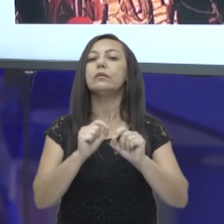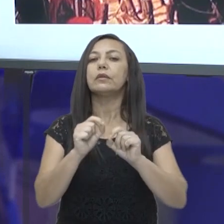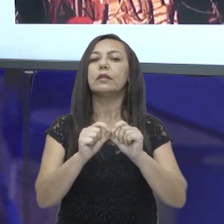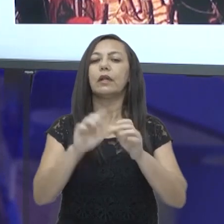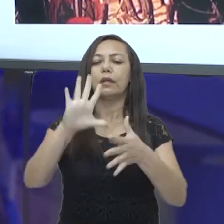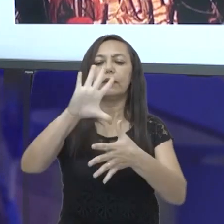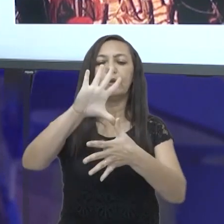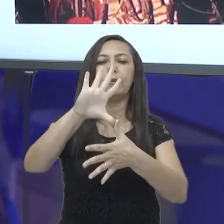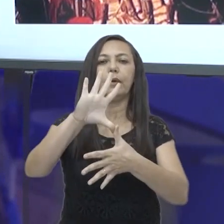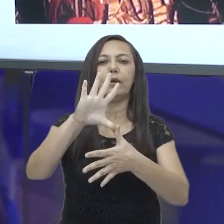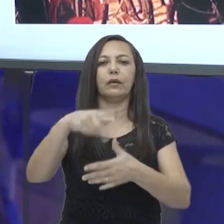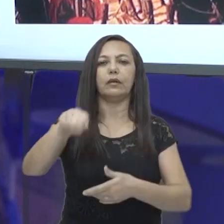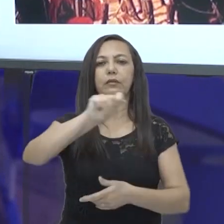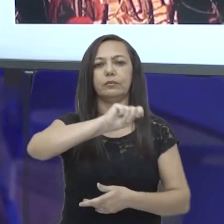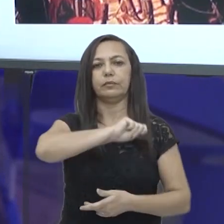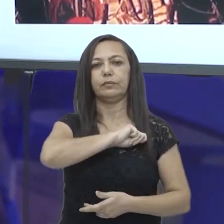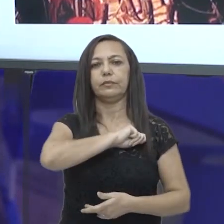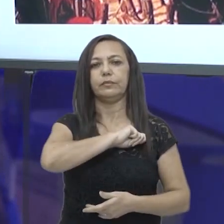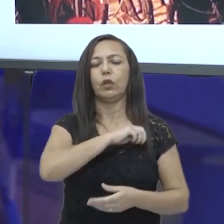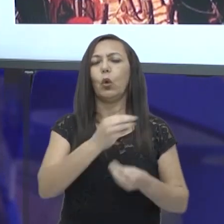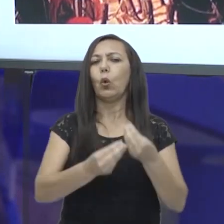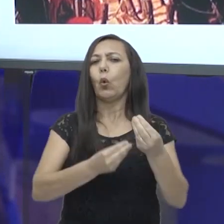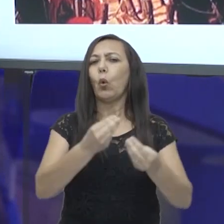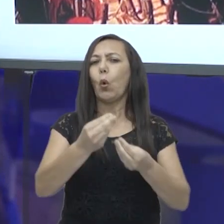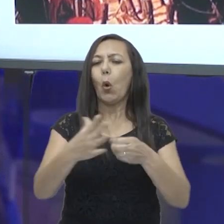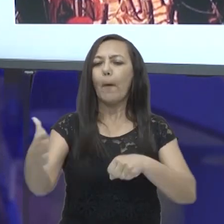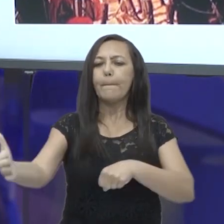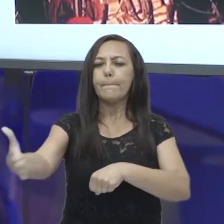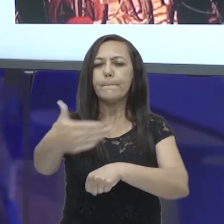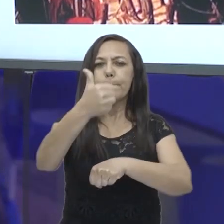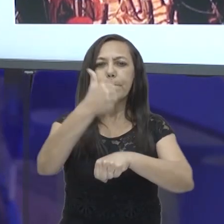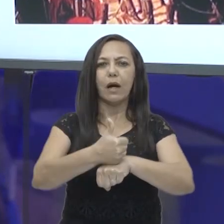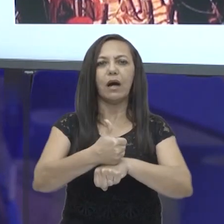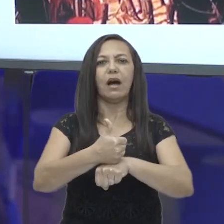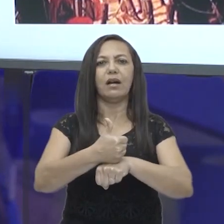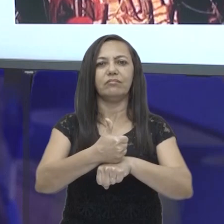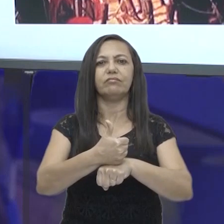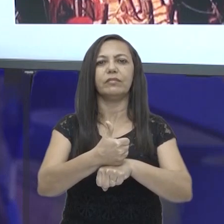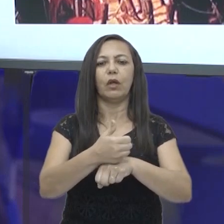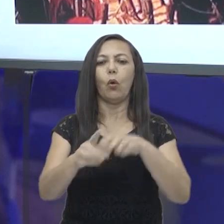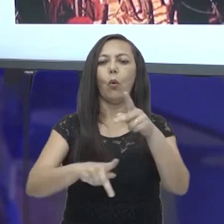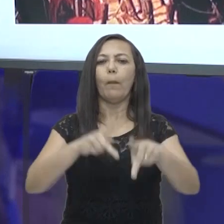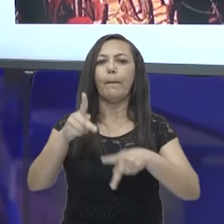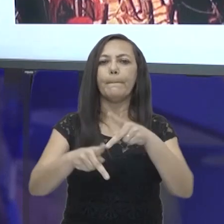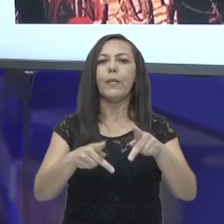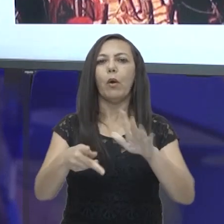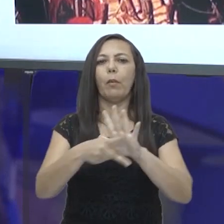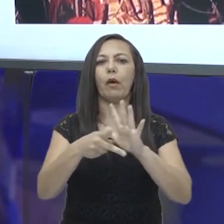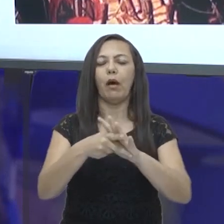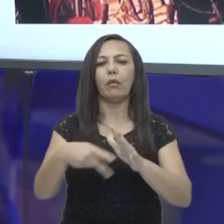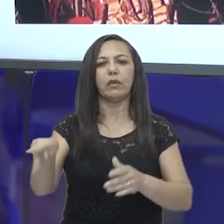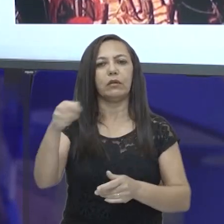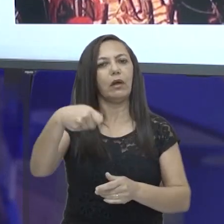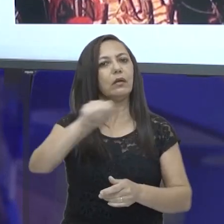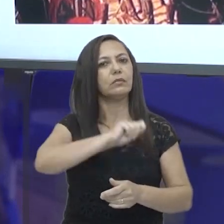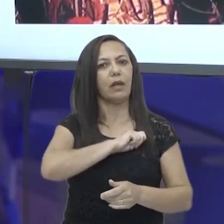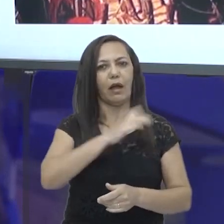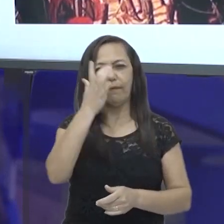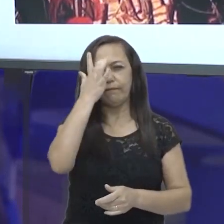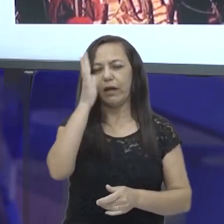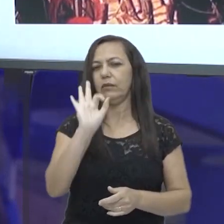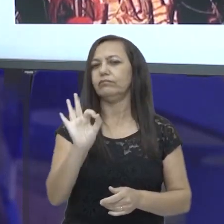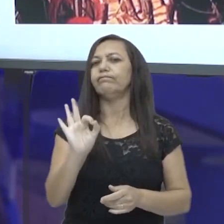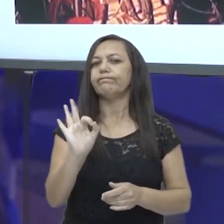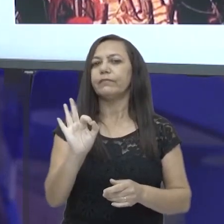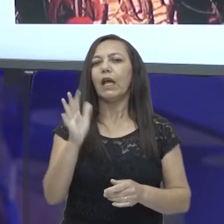na América Espanhola. Como foi essa colonização pelos espanhóis aqui na América? Não foi fácil. Sabemos